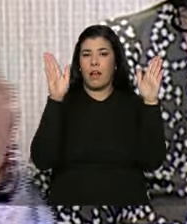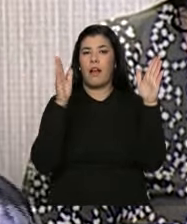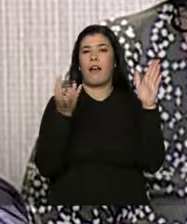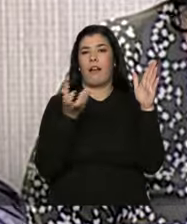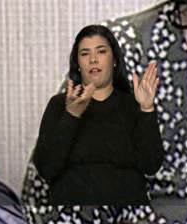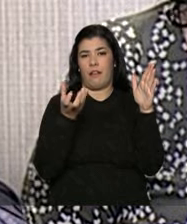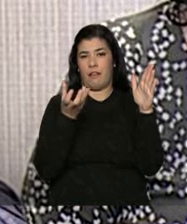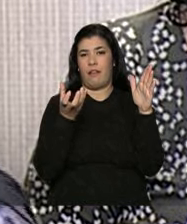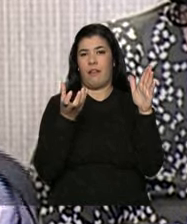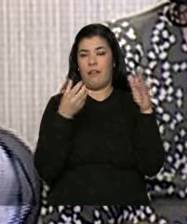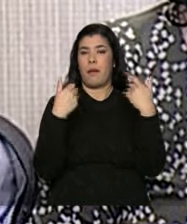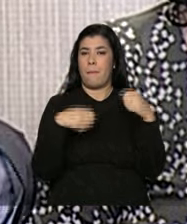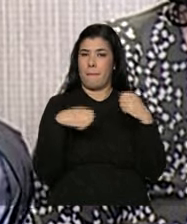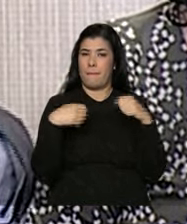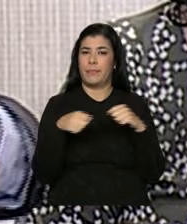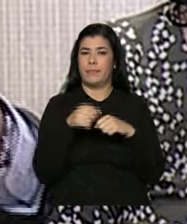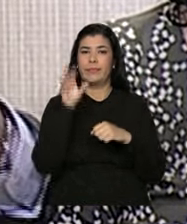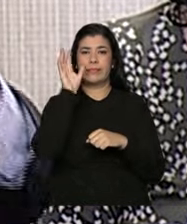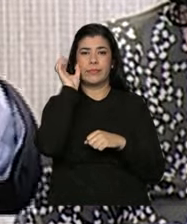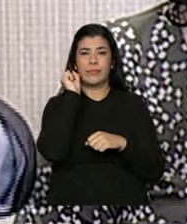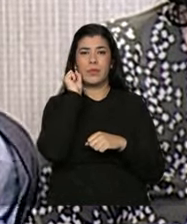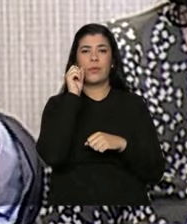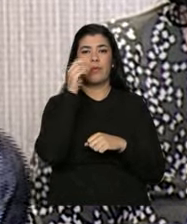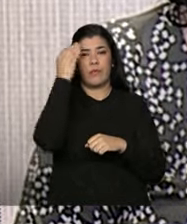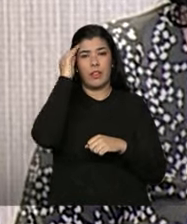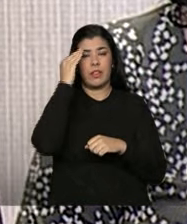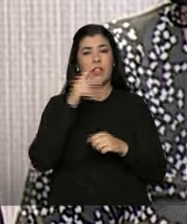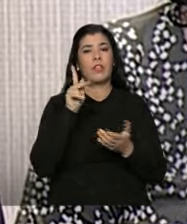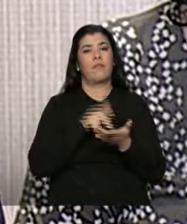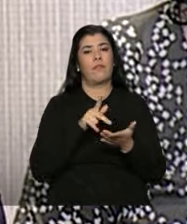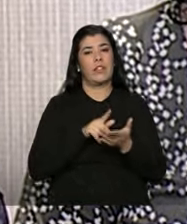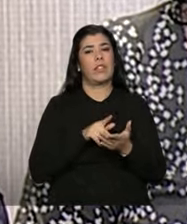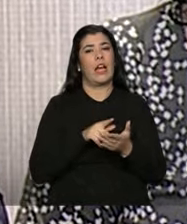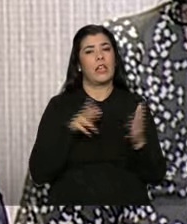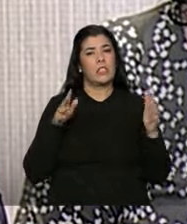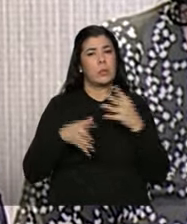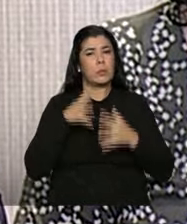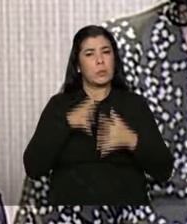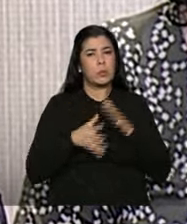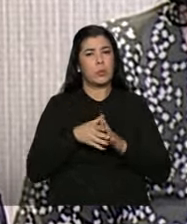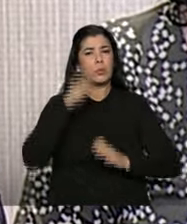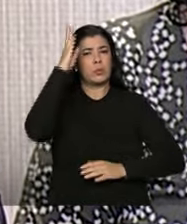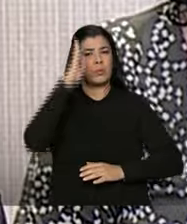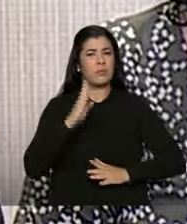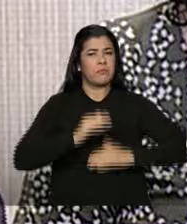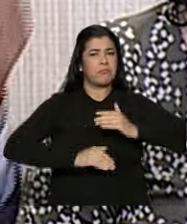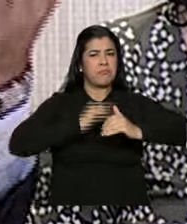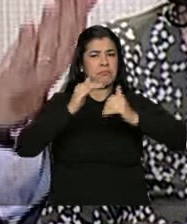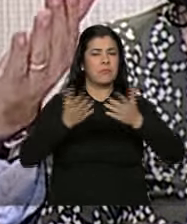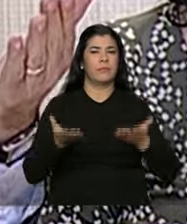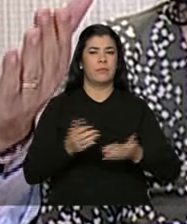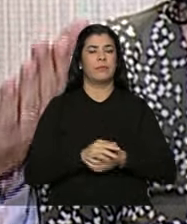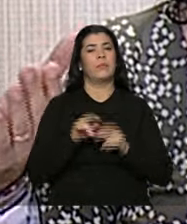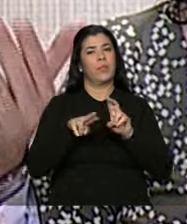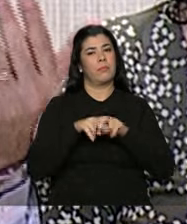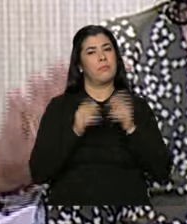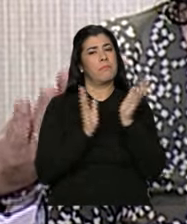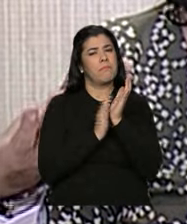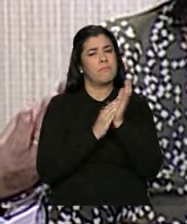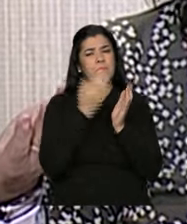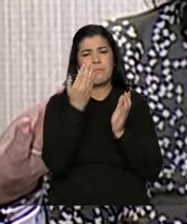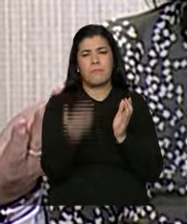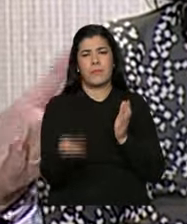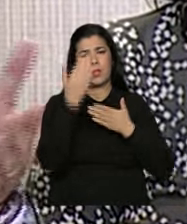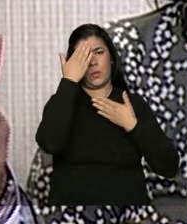ouvir a verdade e que são determinados não a fazer o Brasil avançar, mas infelizmente a fazer o Brasil andar para trás. Por isso, parabéns,